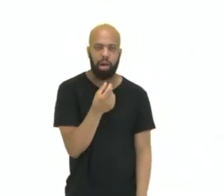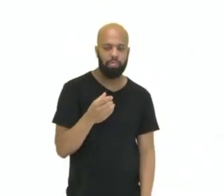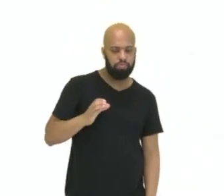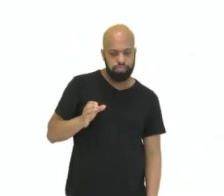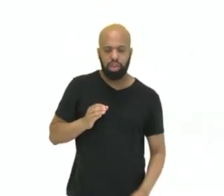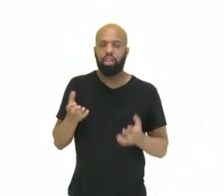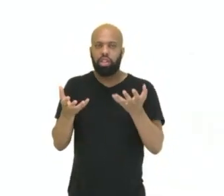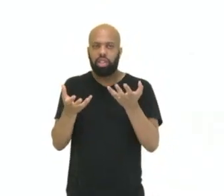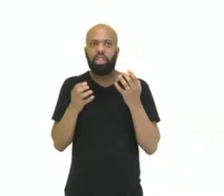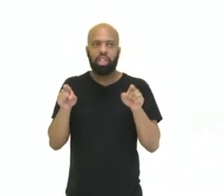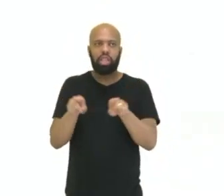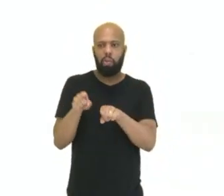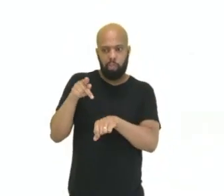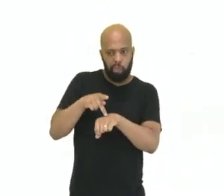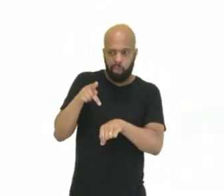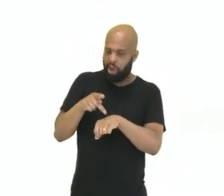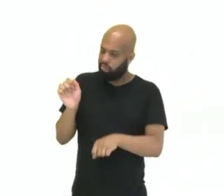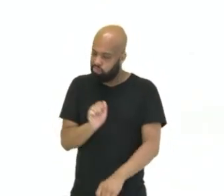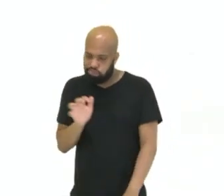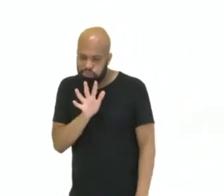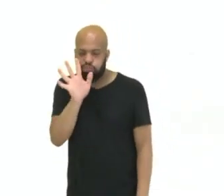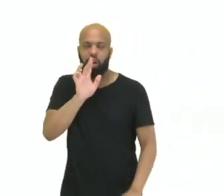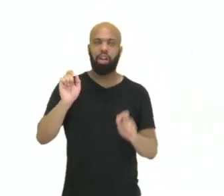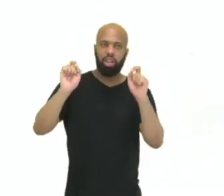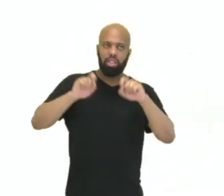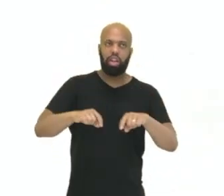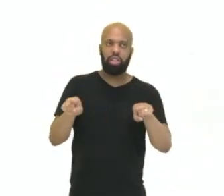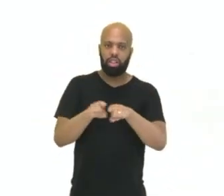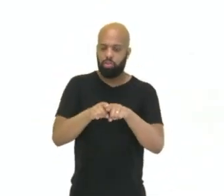ali, por pedras preciosas que pudessem ser